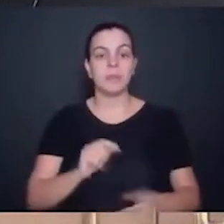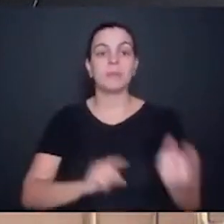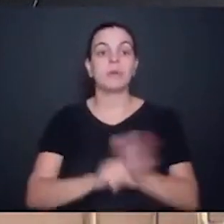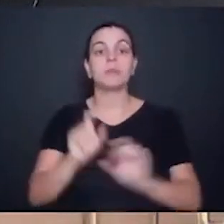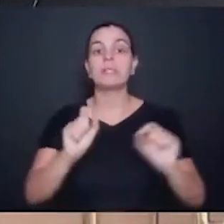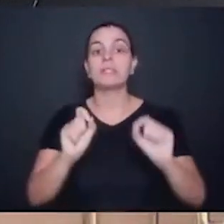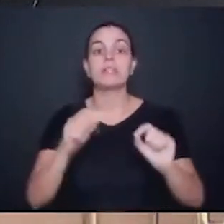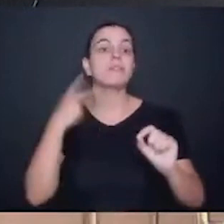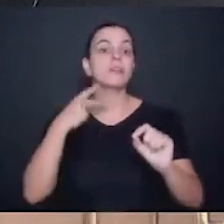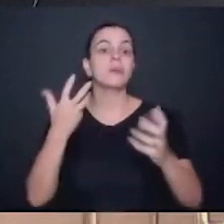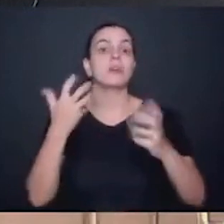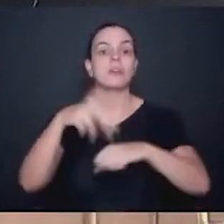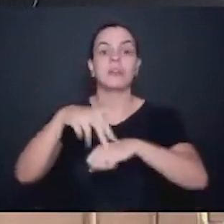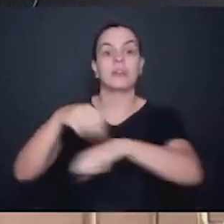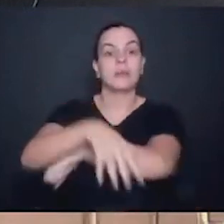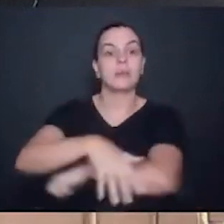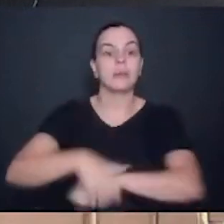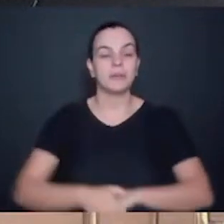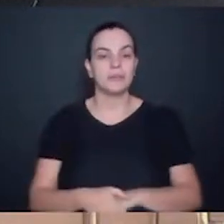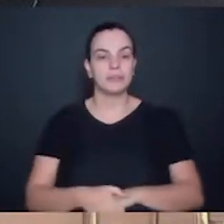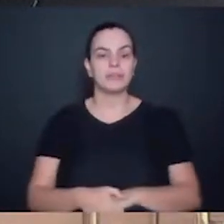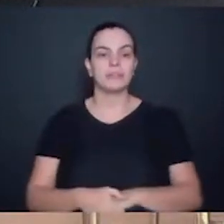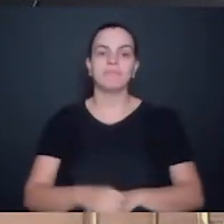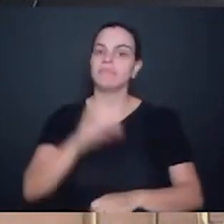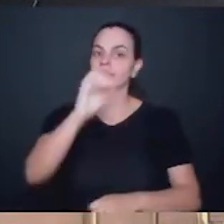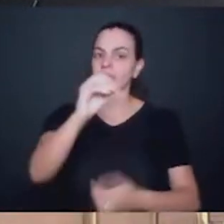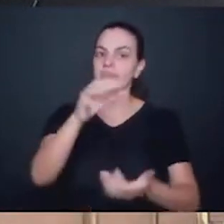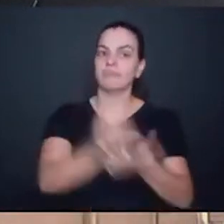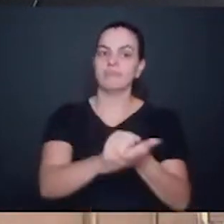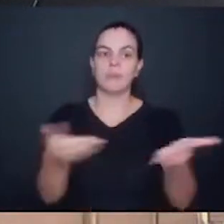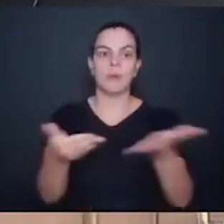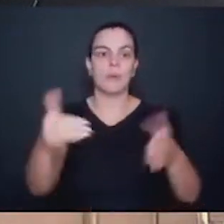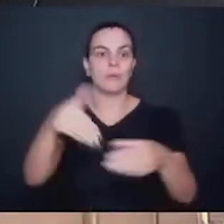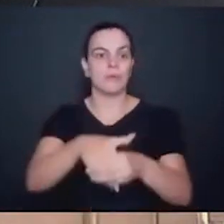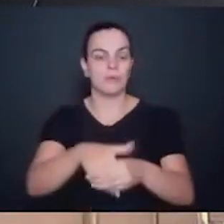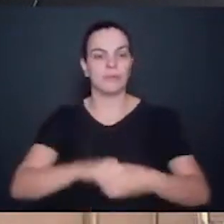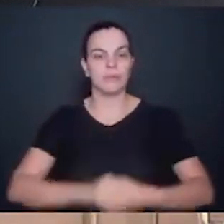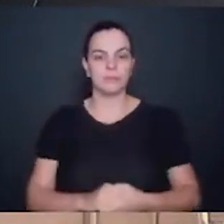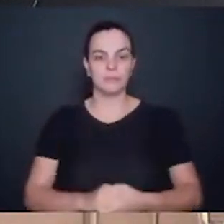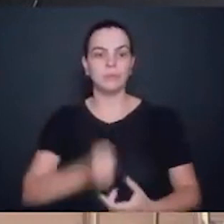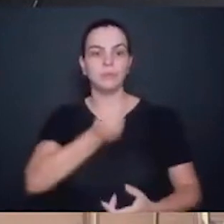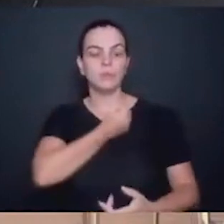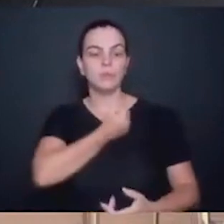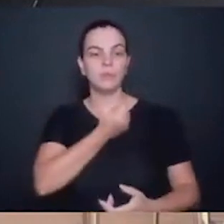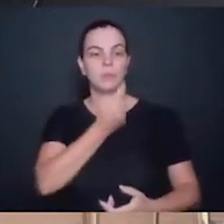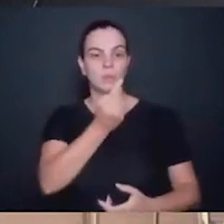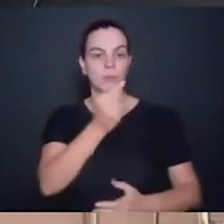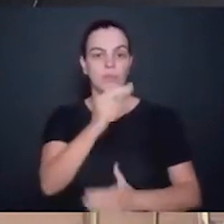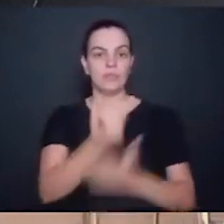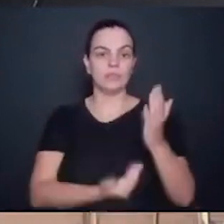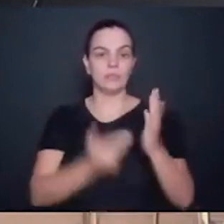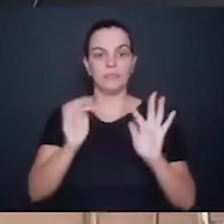deseja encaminhar o voto. Não há inscritos para encaminhamento. Vamos à votação, então. Item 1 da pauta, redação final,